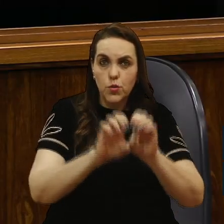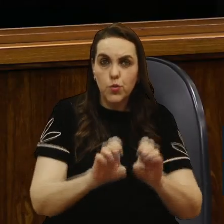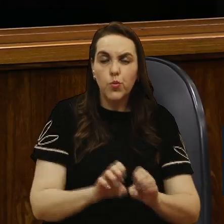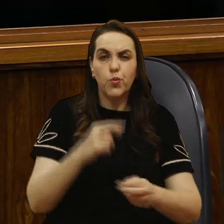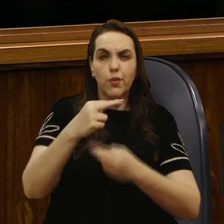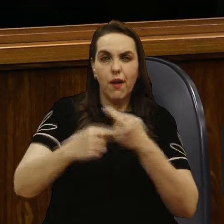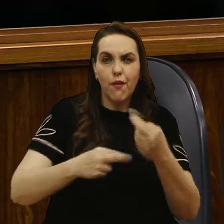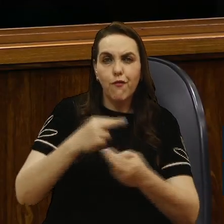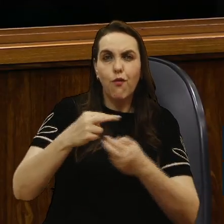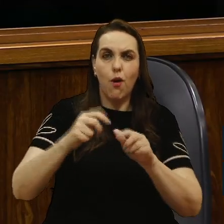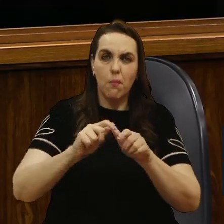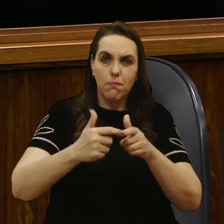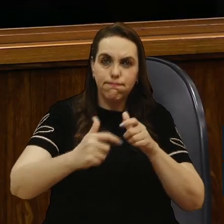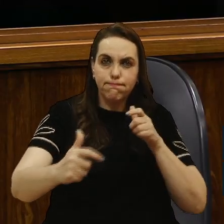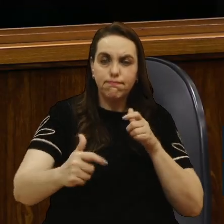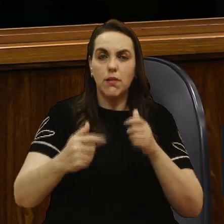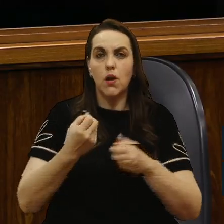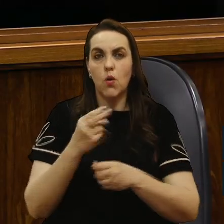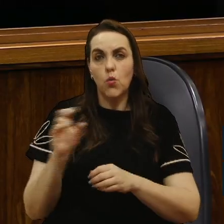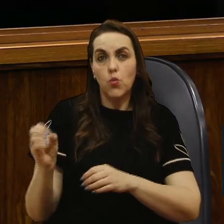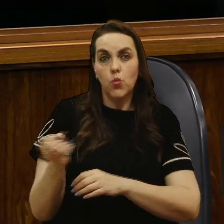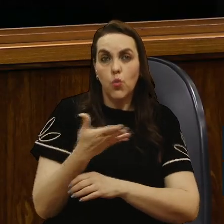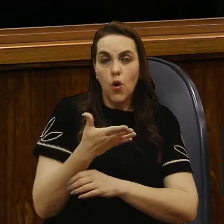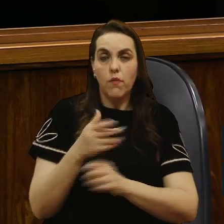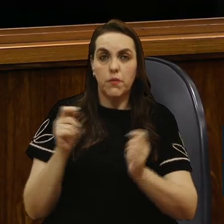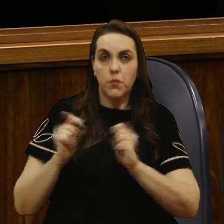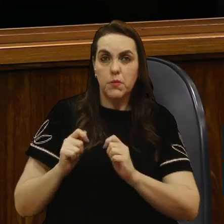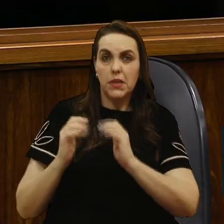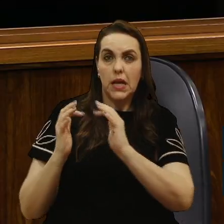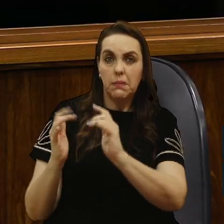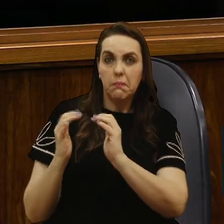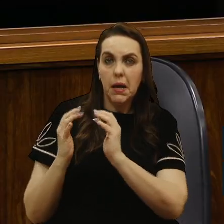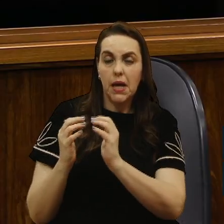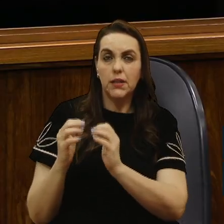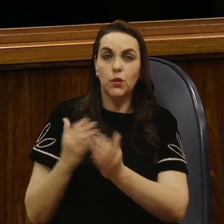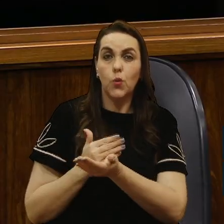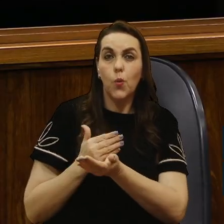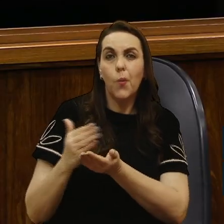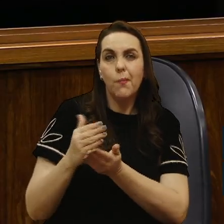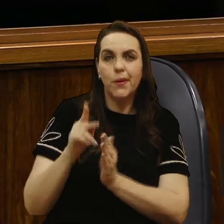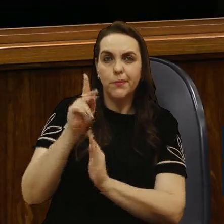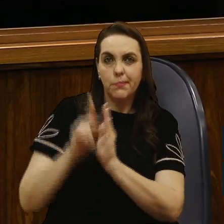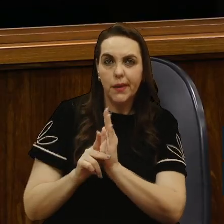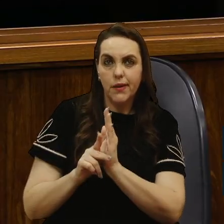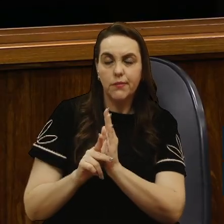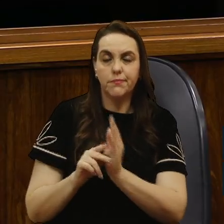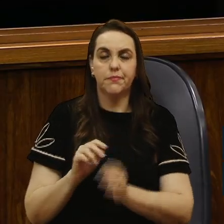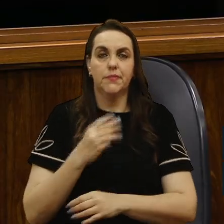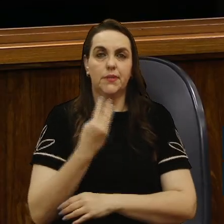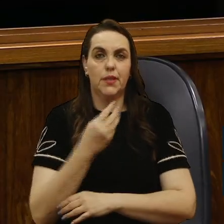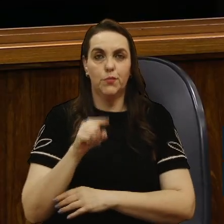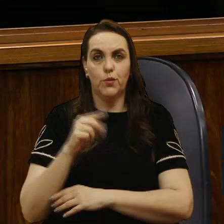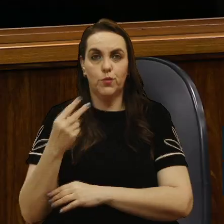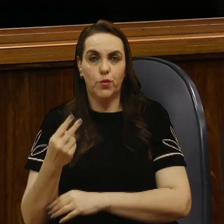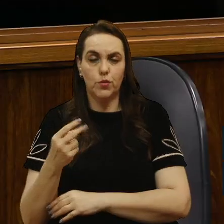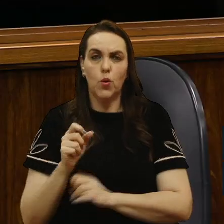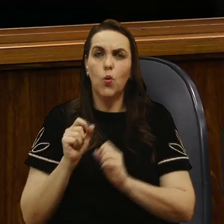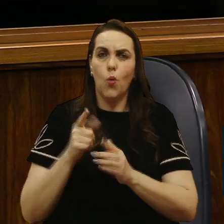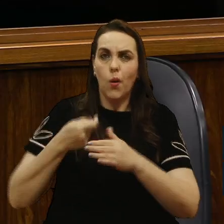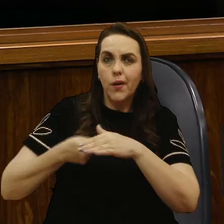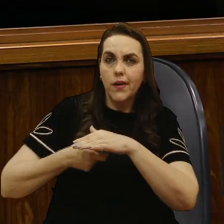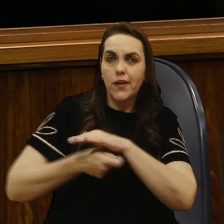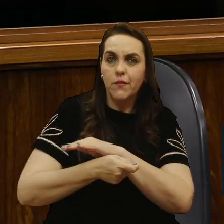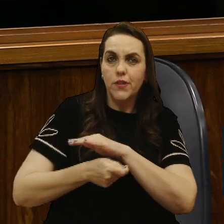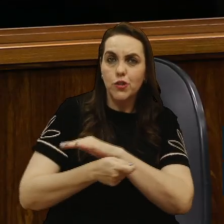reformas, ampliações ou novos equipamentos desde o início da vigência do plano? 3.2. Qual o